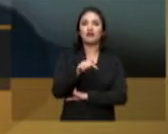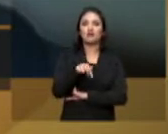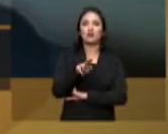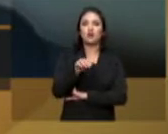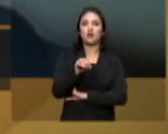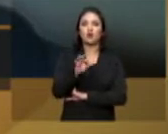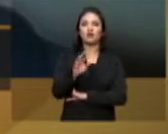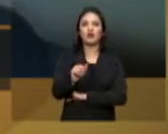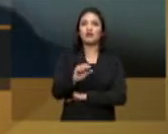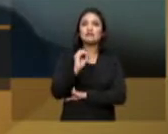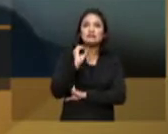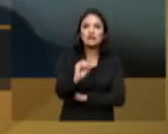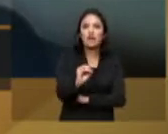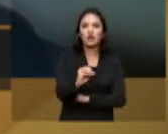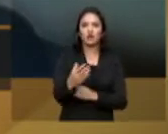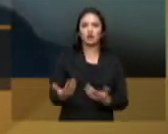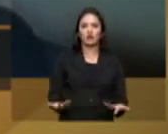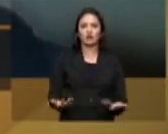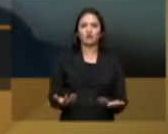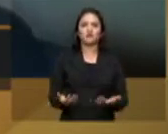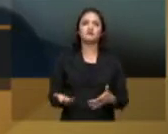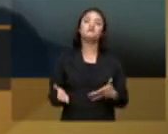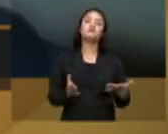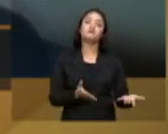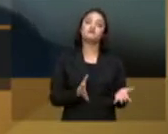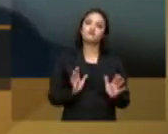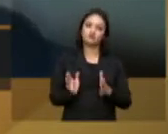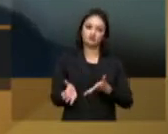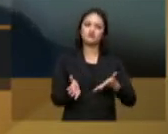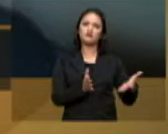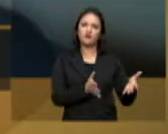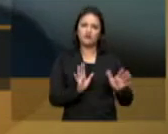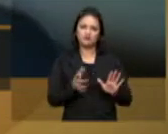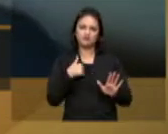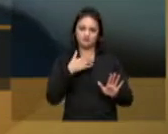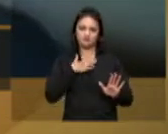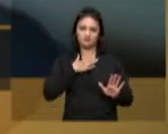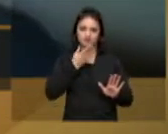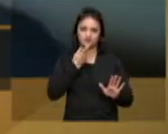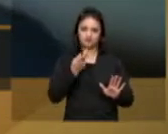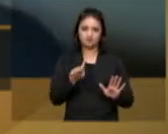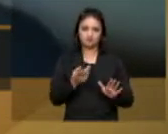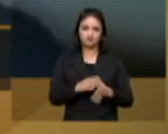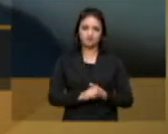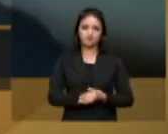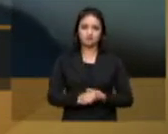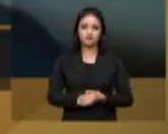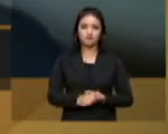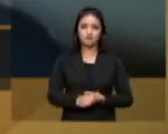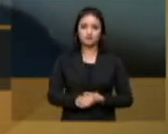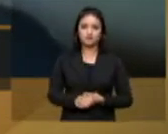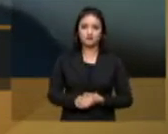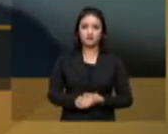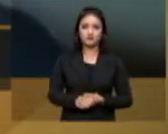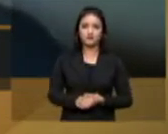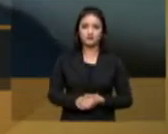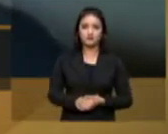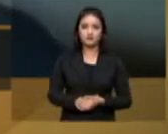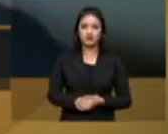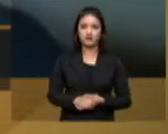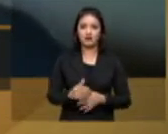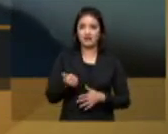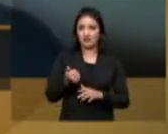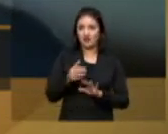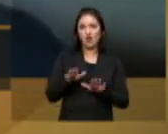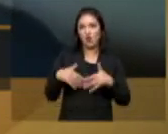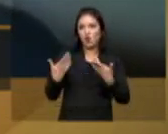parênteses no relatório, já adiantando a posição para os eminentes oradores. Se reduz, é